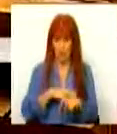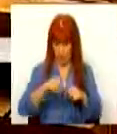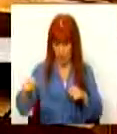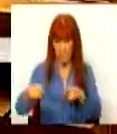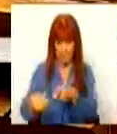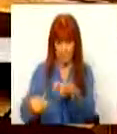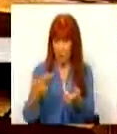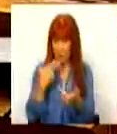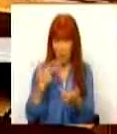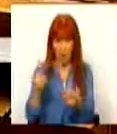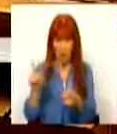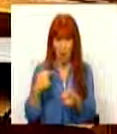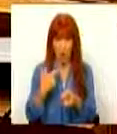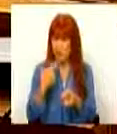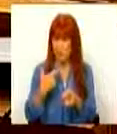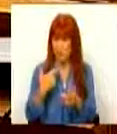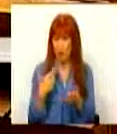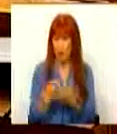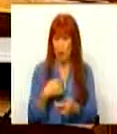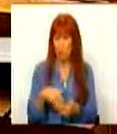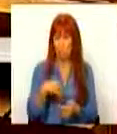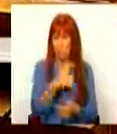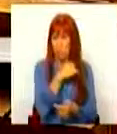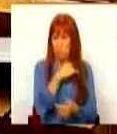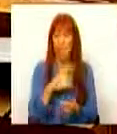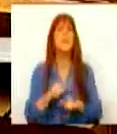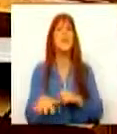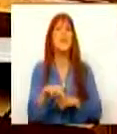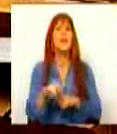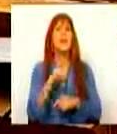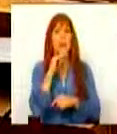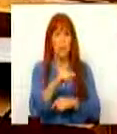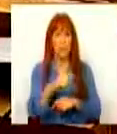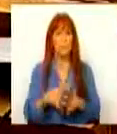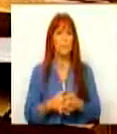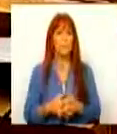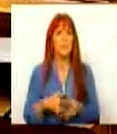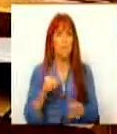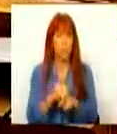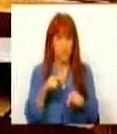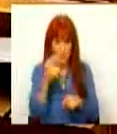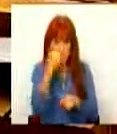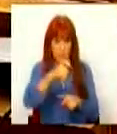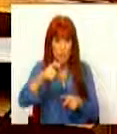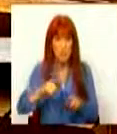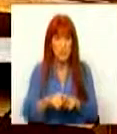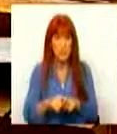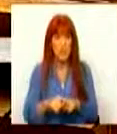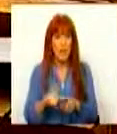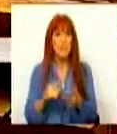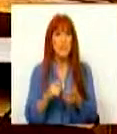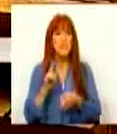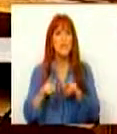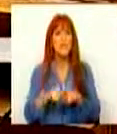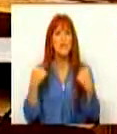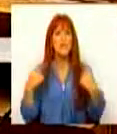tempo não tiveram resposta e não se incomodaram. Depois de dizer-lhes, porque estas pessoas o que precisam essencialmente é